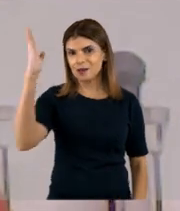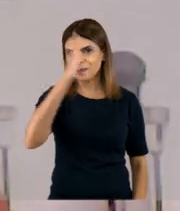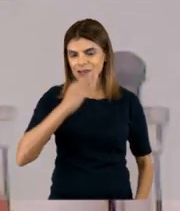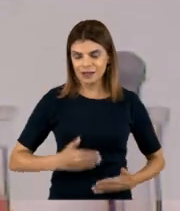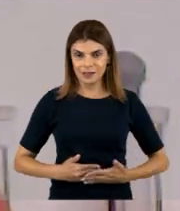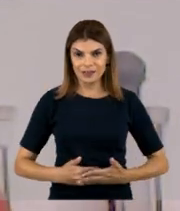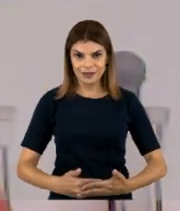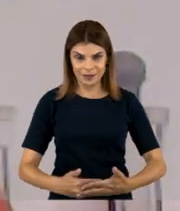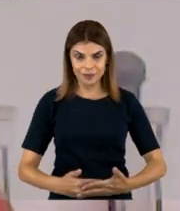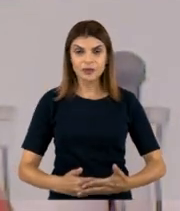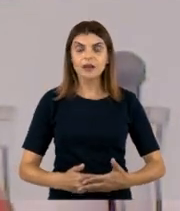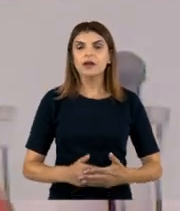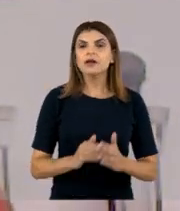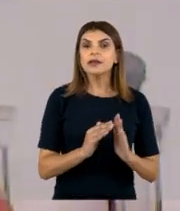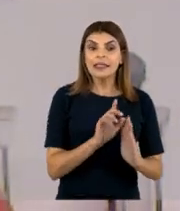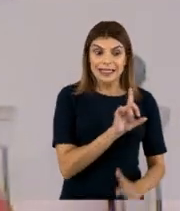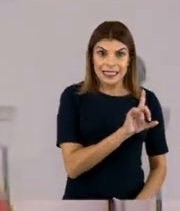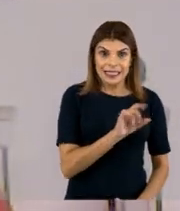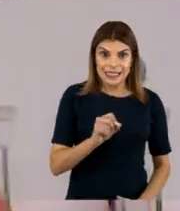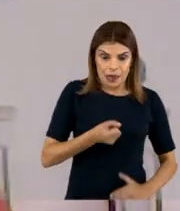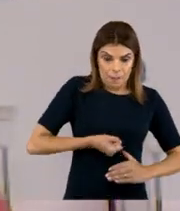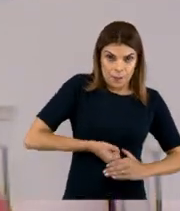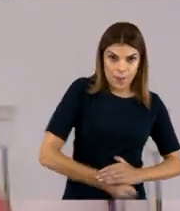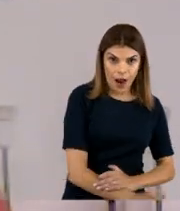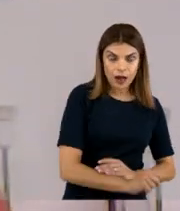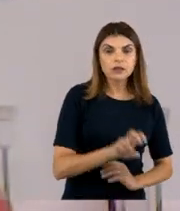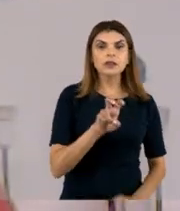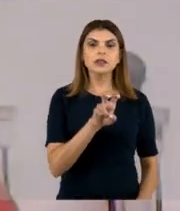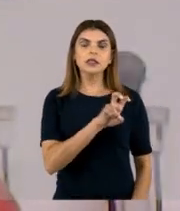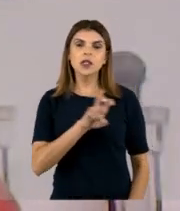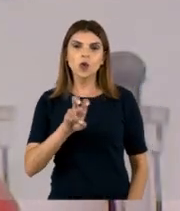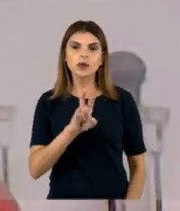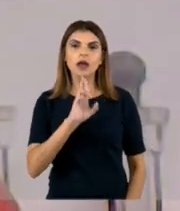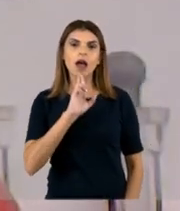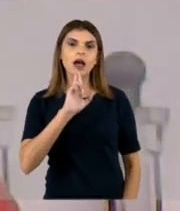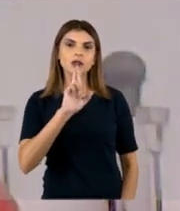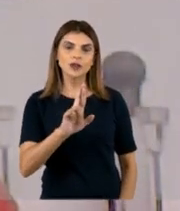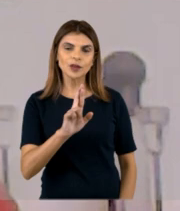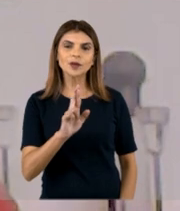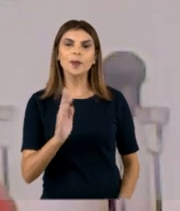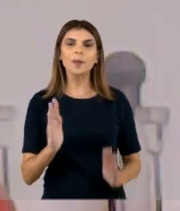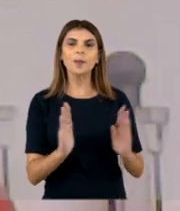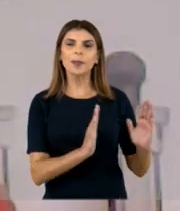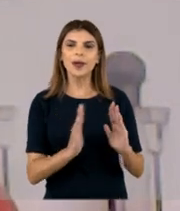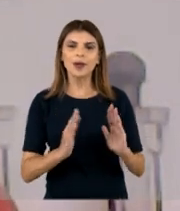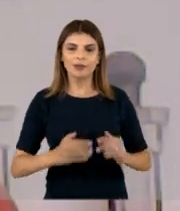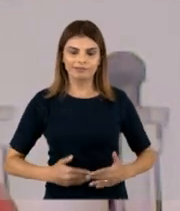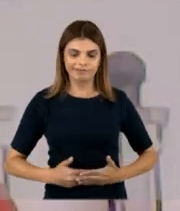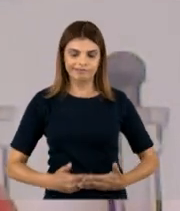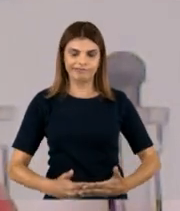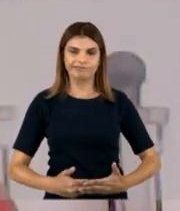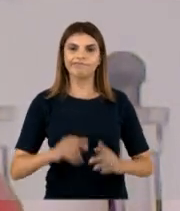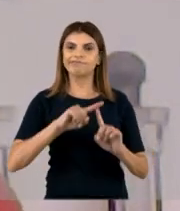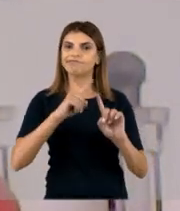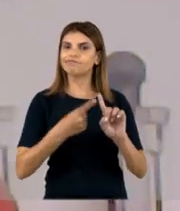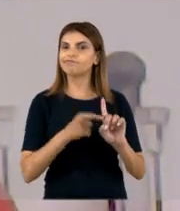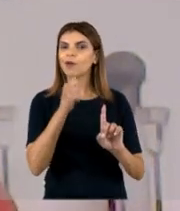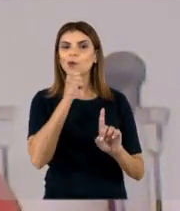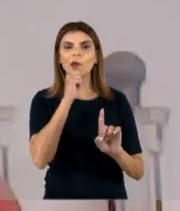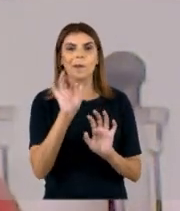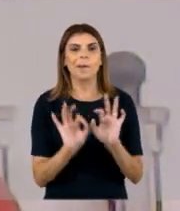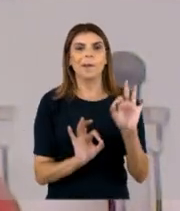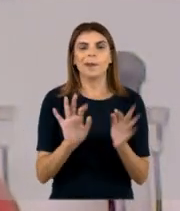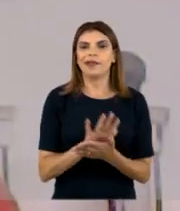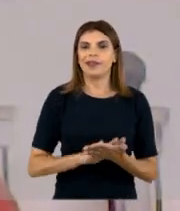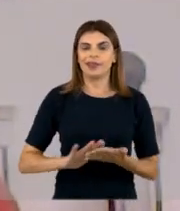gente sabe que a cada 100 partos, 55 resultam de gestações não planejadas. E aqui não